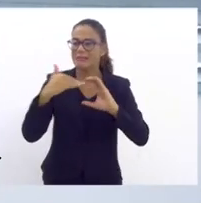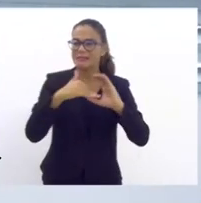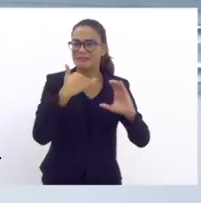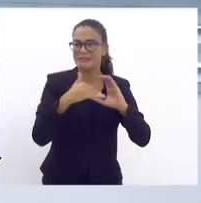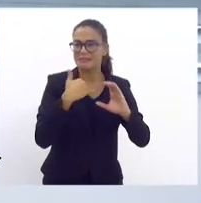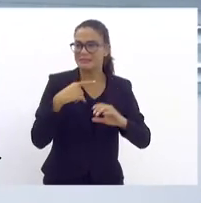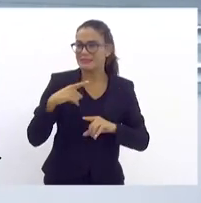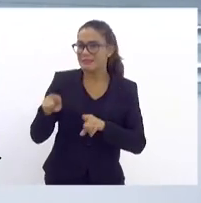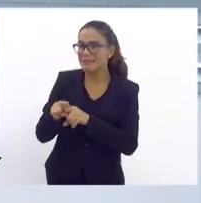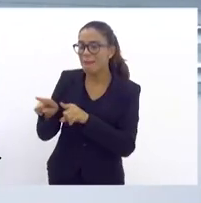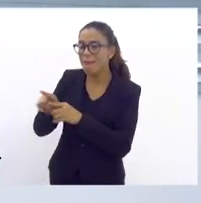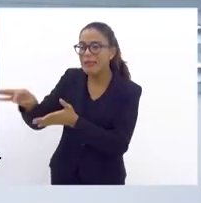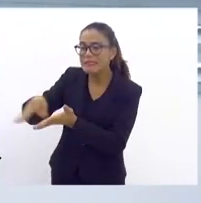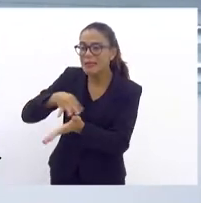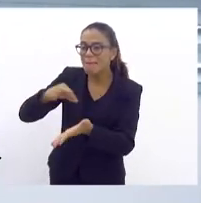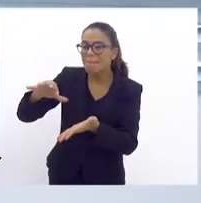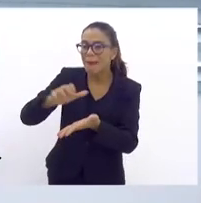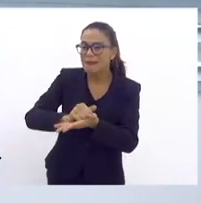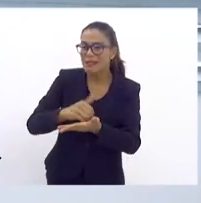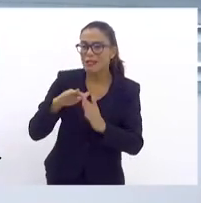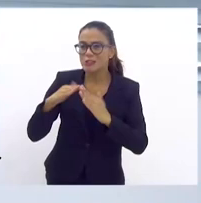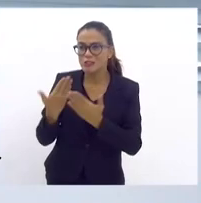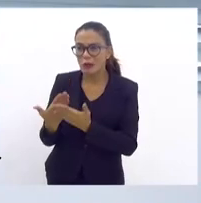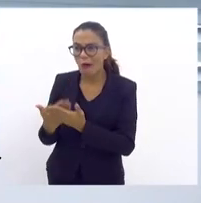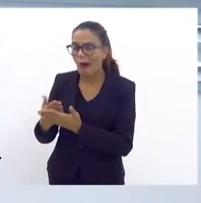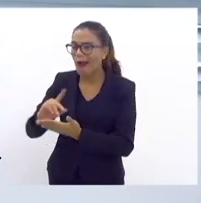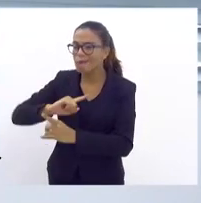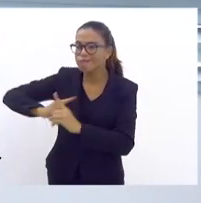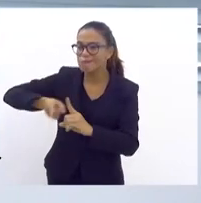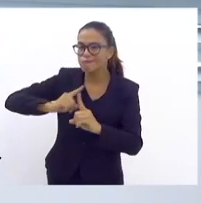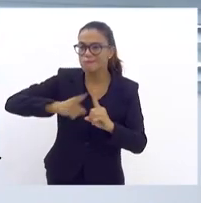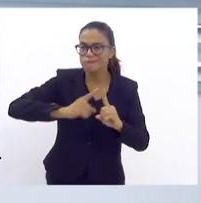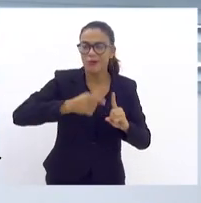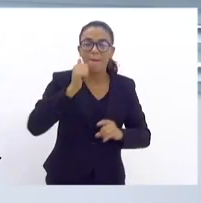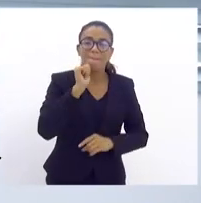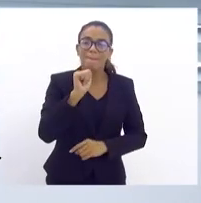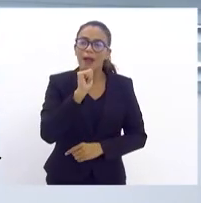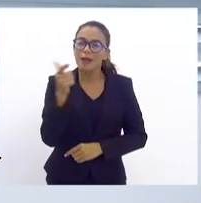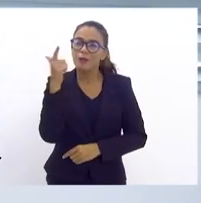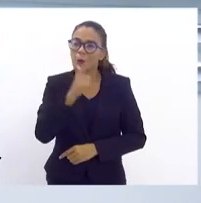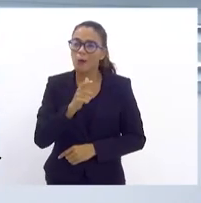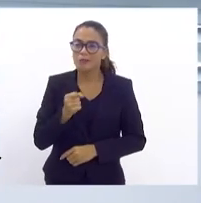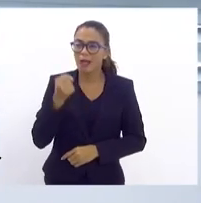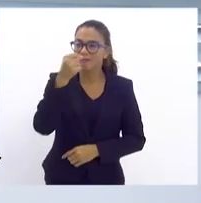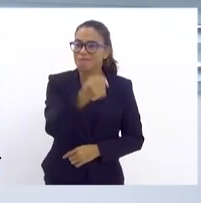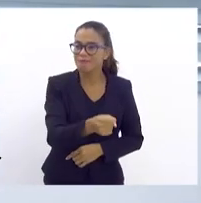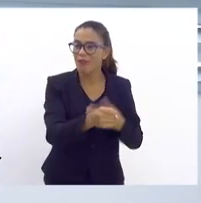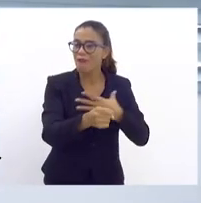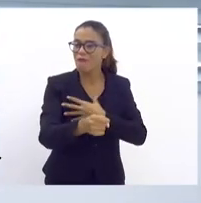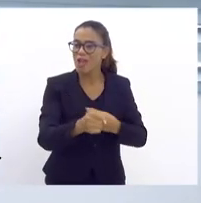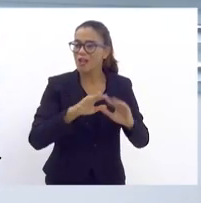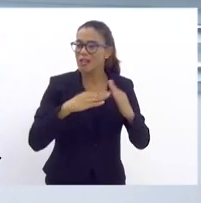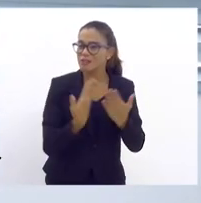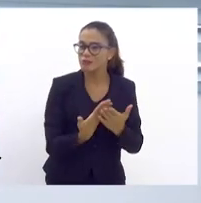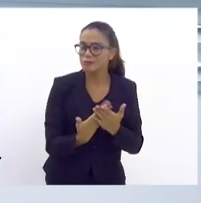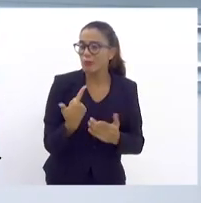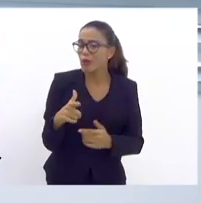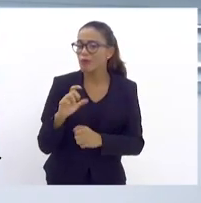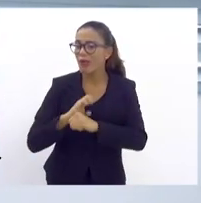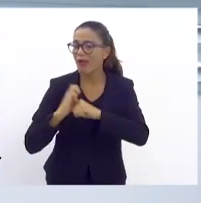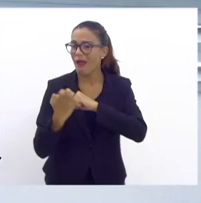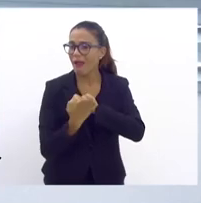tiveram as matrículas negadas todas as mães que não estão conseguindo enviar os filhos para escola porque não tem